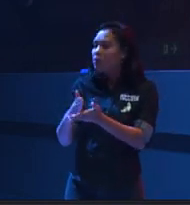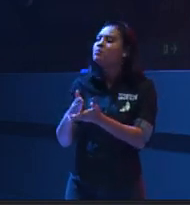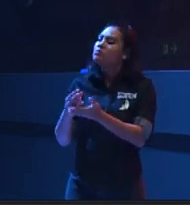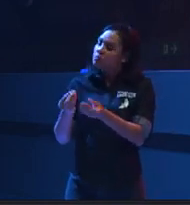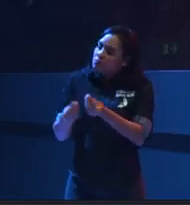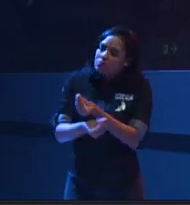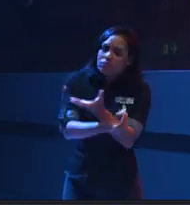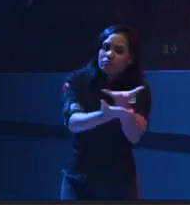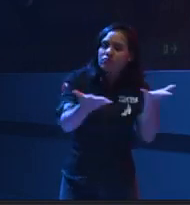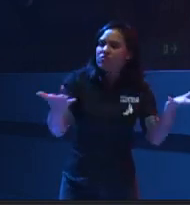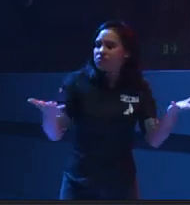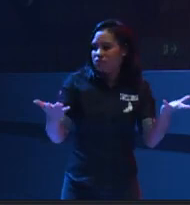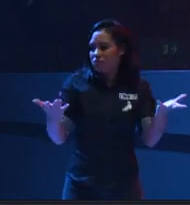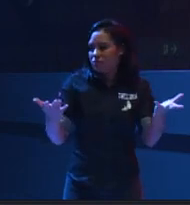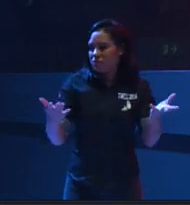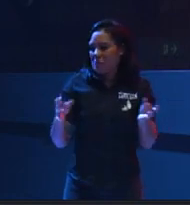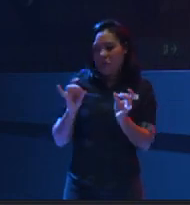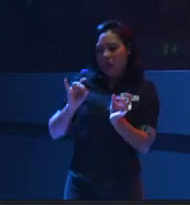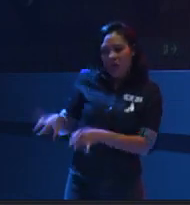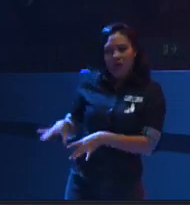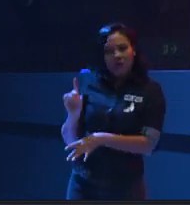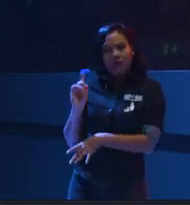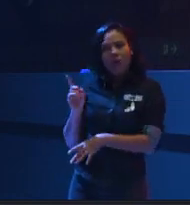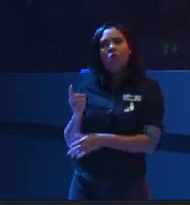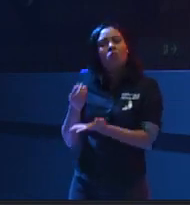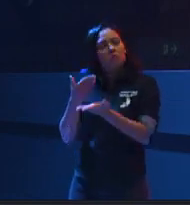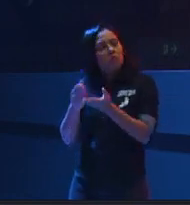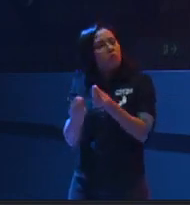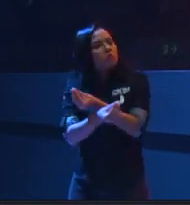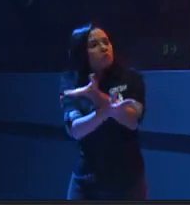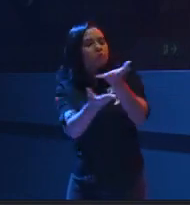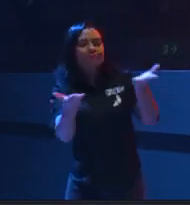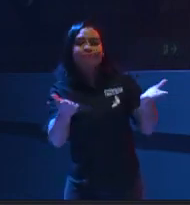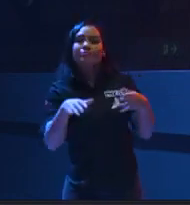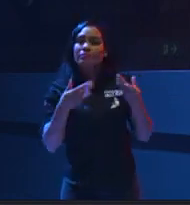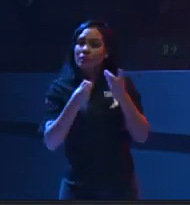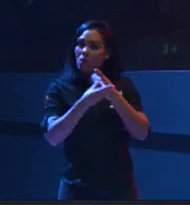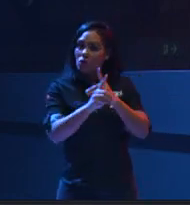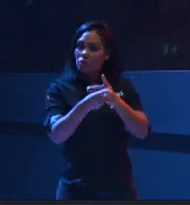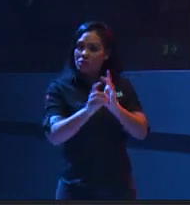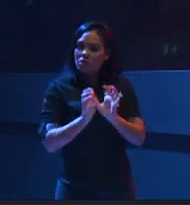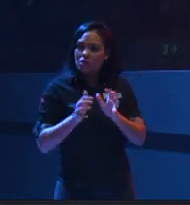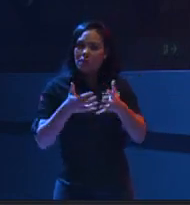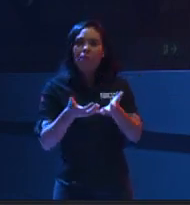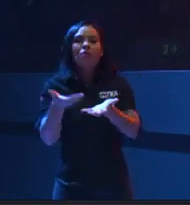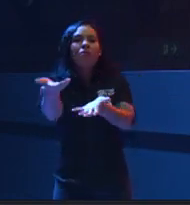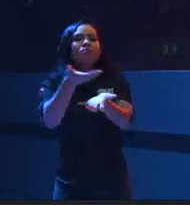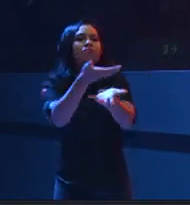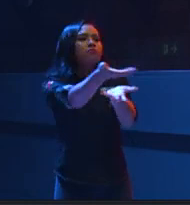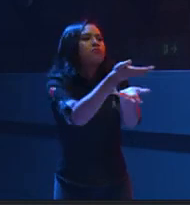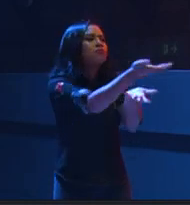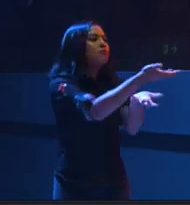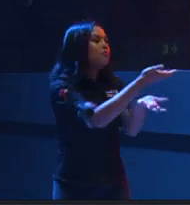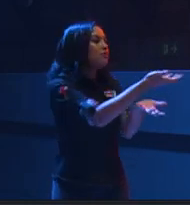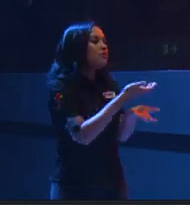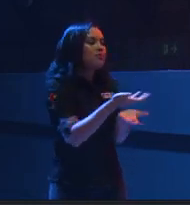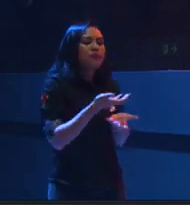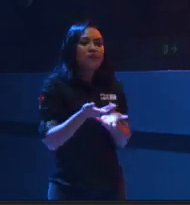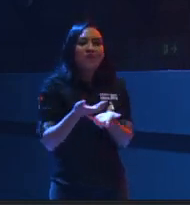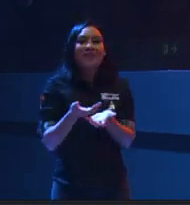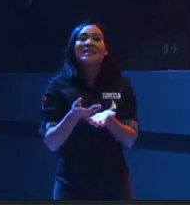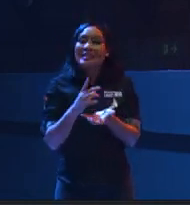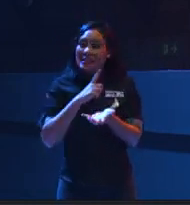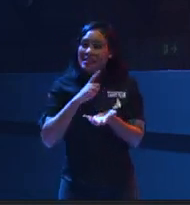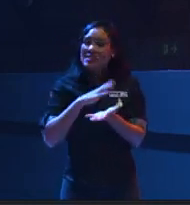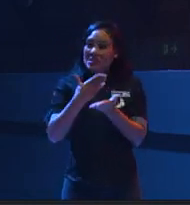desperdiçado então eles os ajuntaram e encheram doze cestos com pedaços dos Cinco